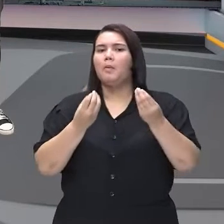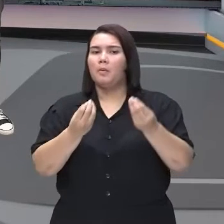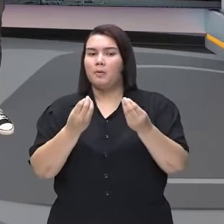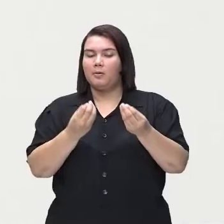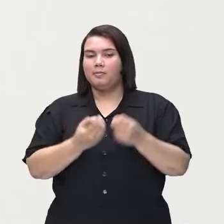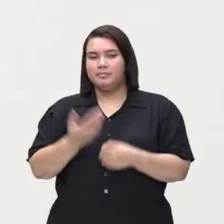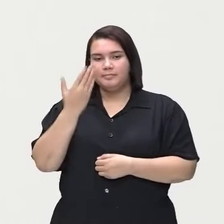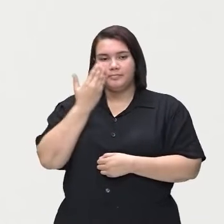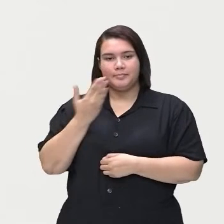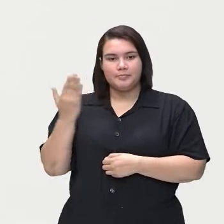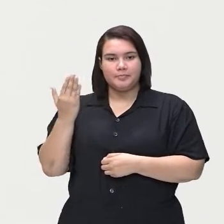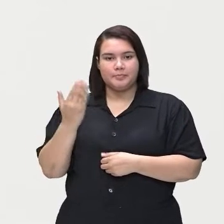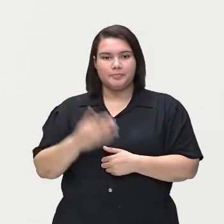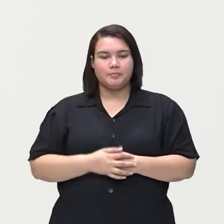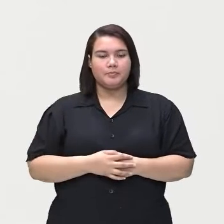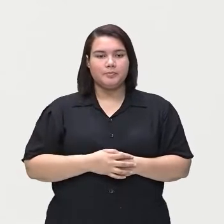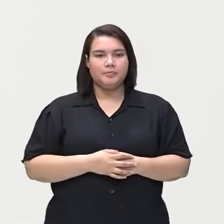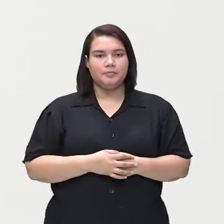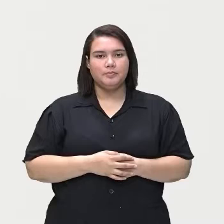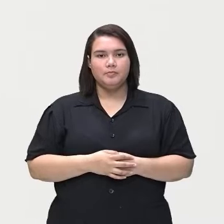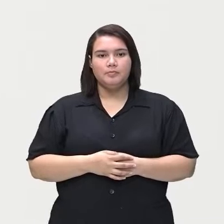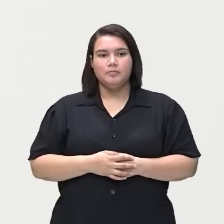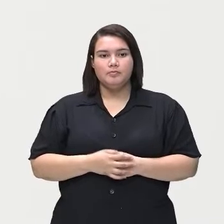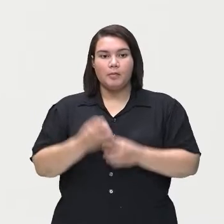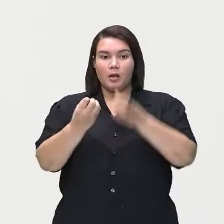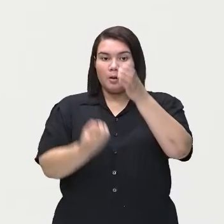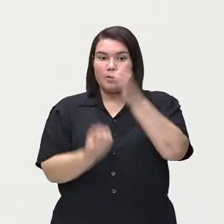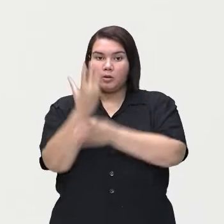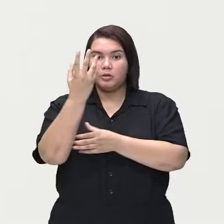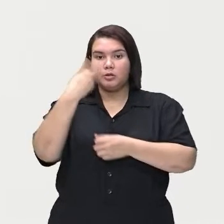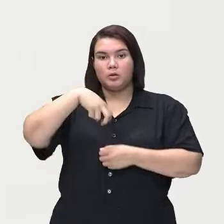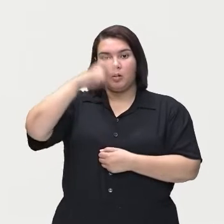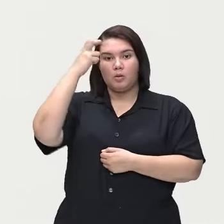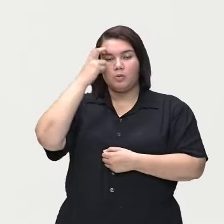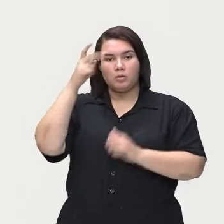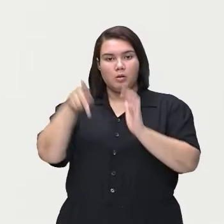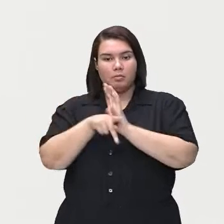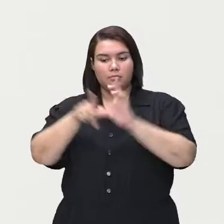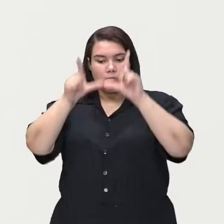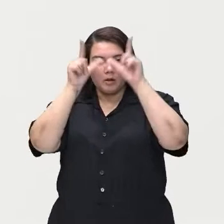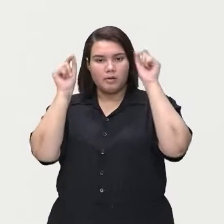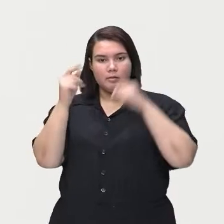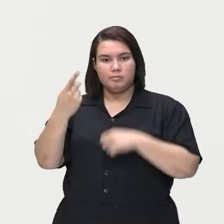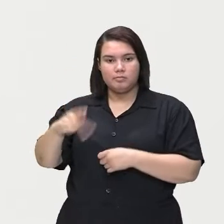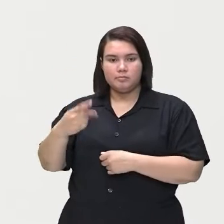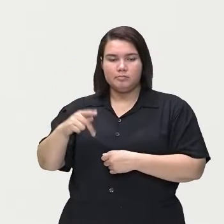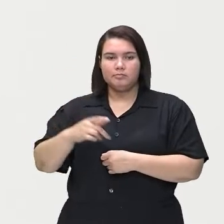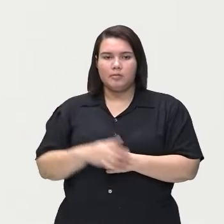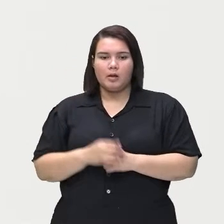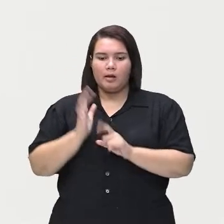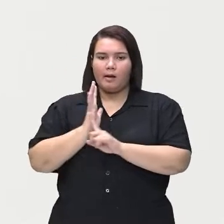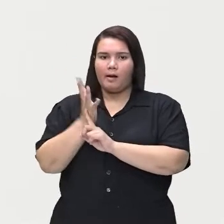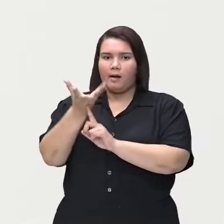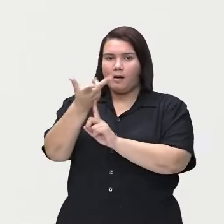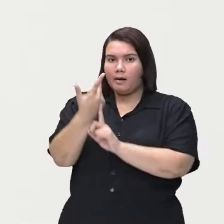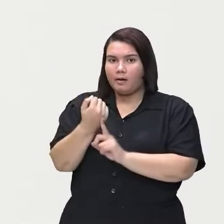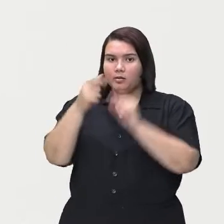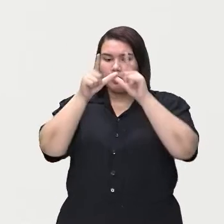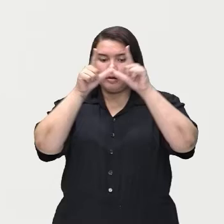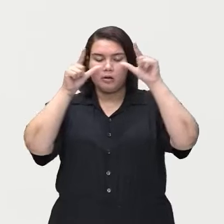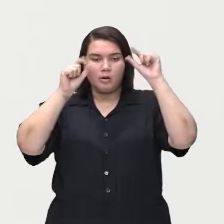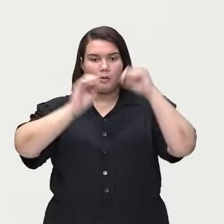olhada? Olha só, a origem da cultura helenística grega. A arte grego-romana